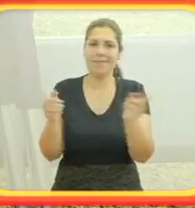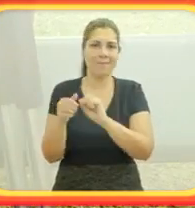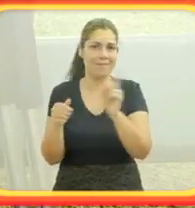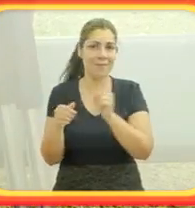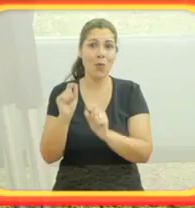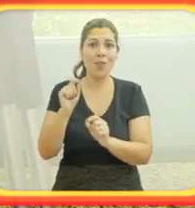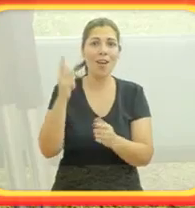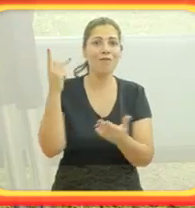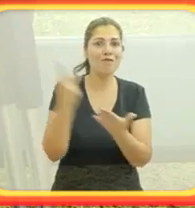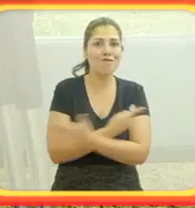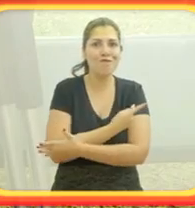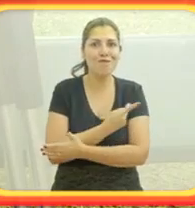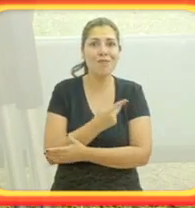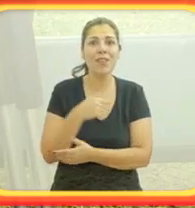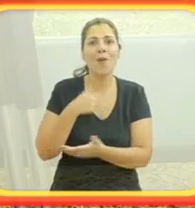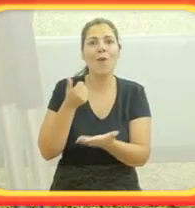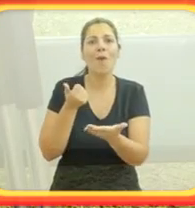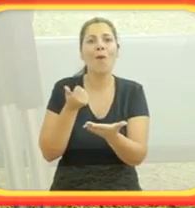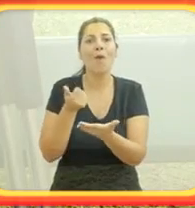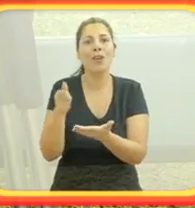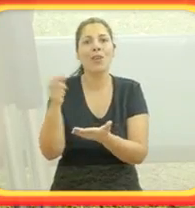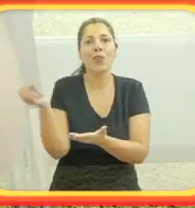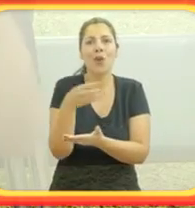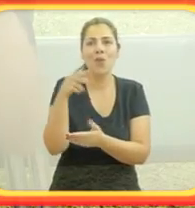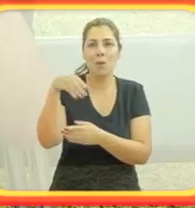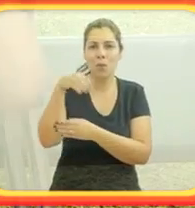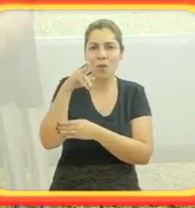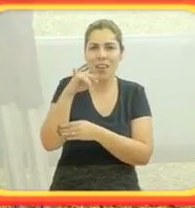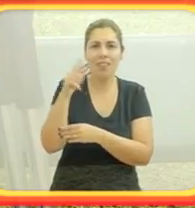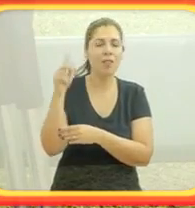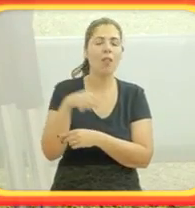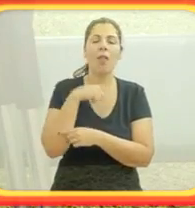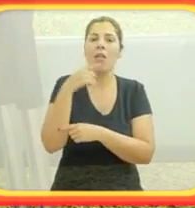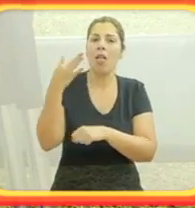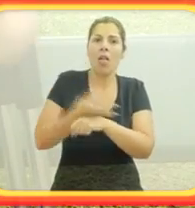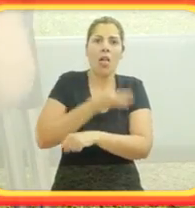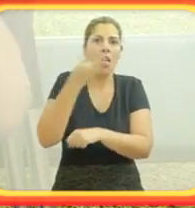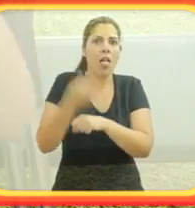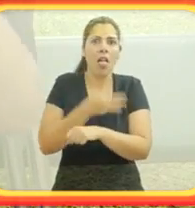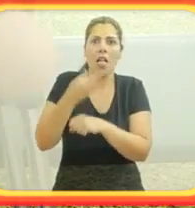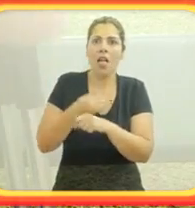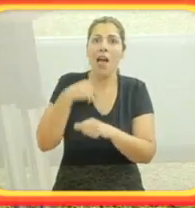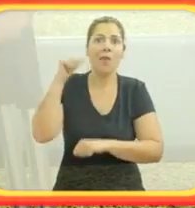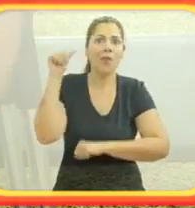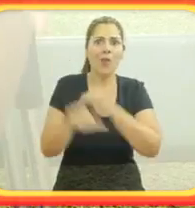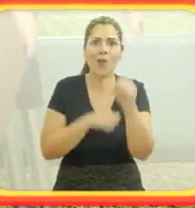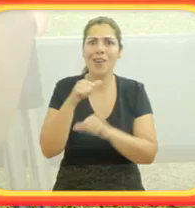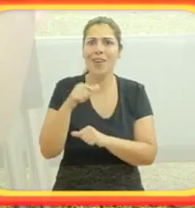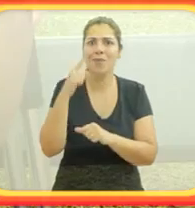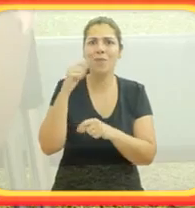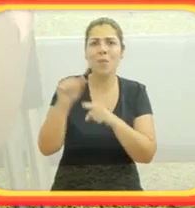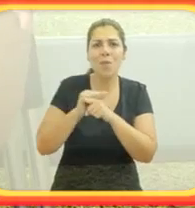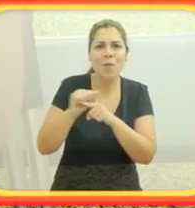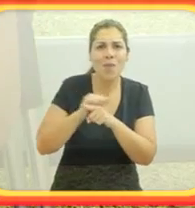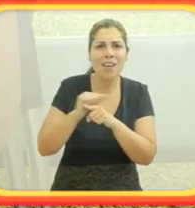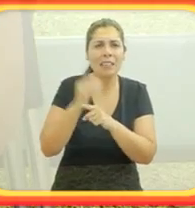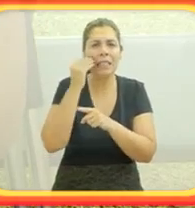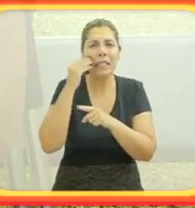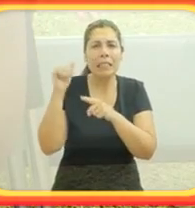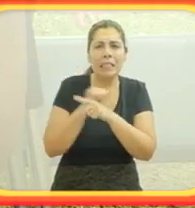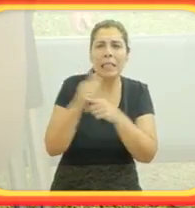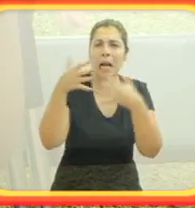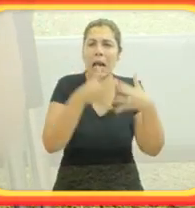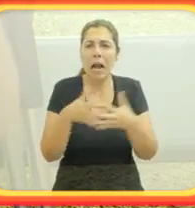também não aguentou. E aí eu troquei a borrachinha. Eu fui numa borracharia